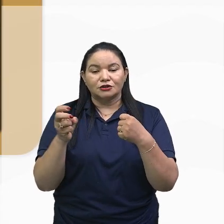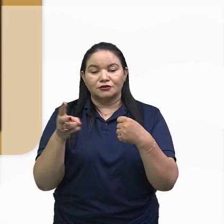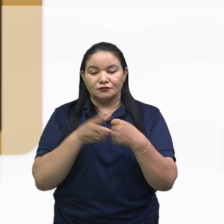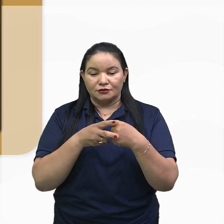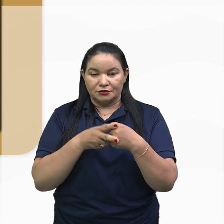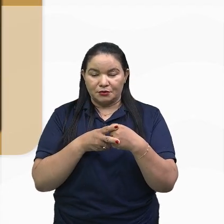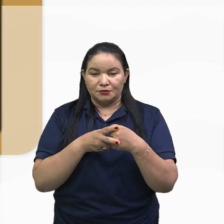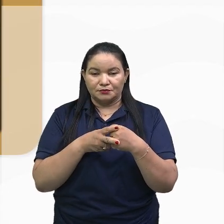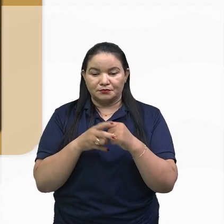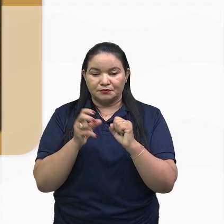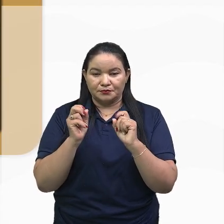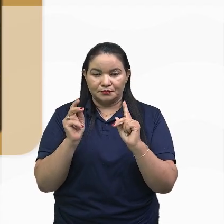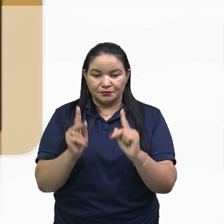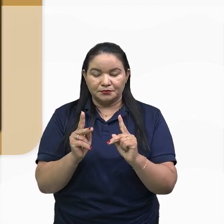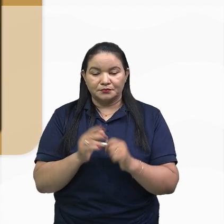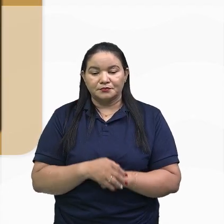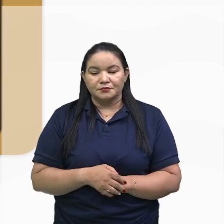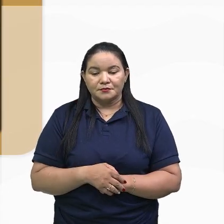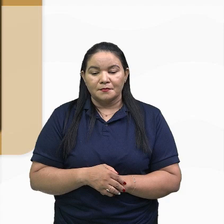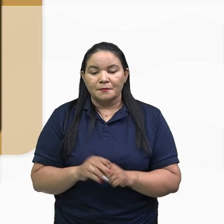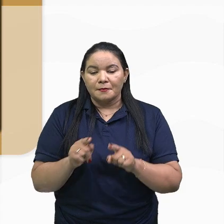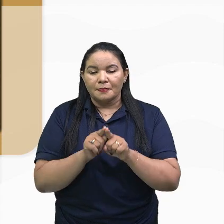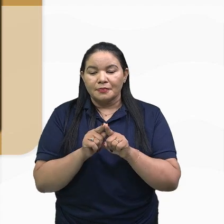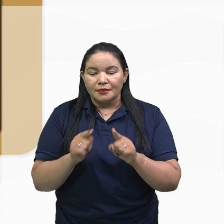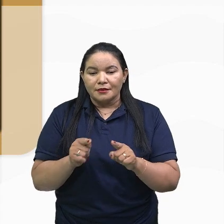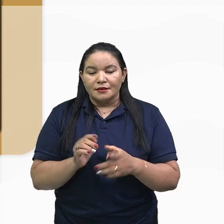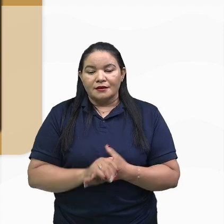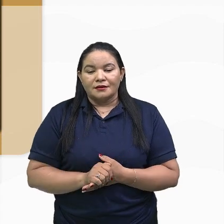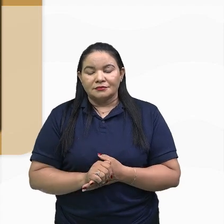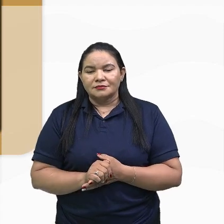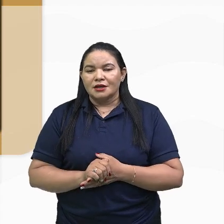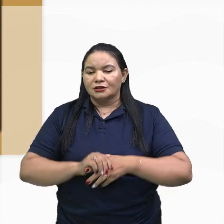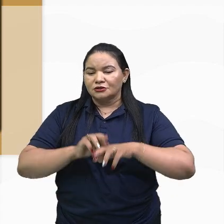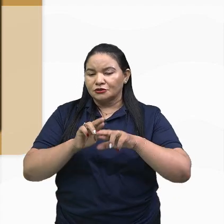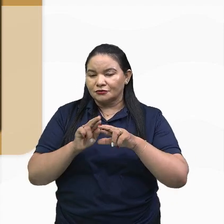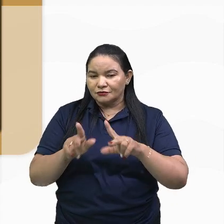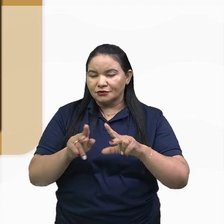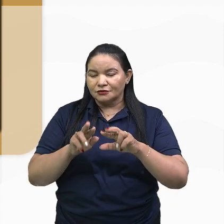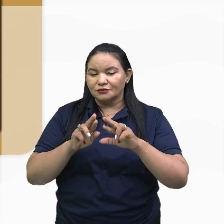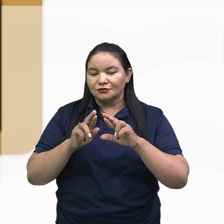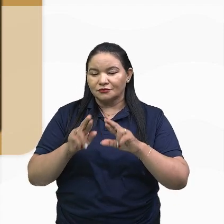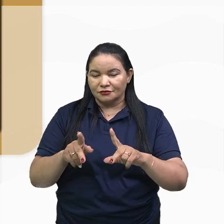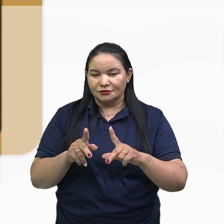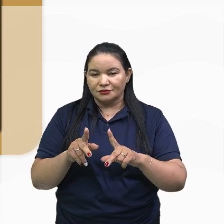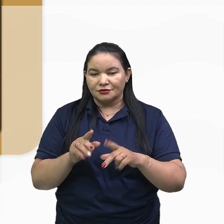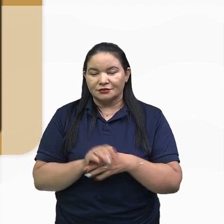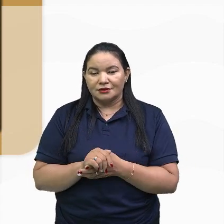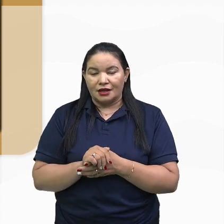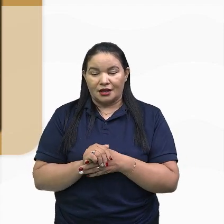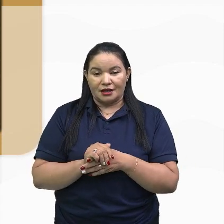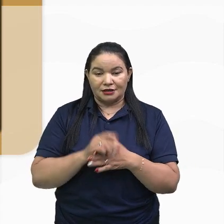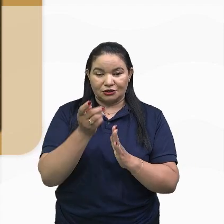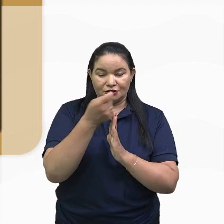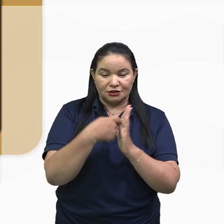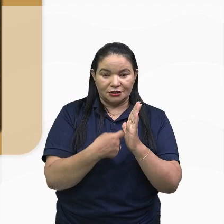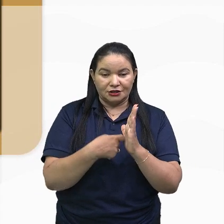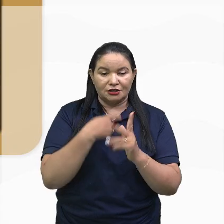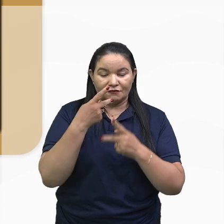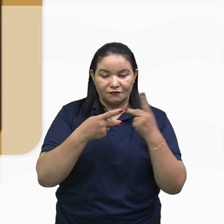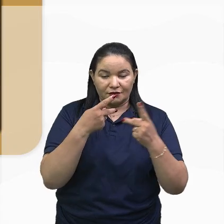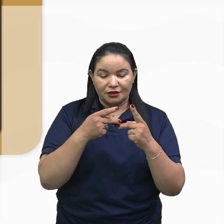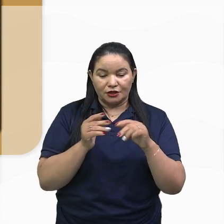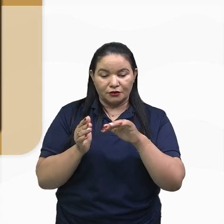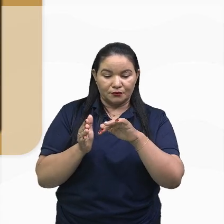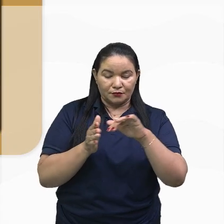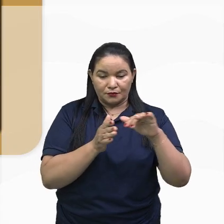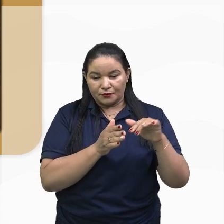linguagem verbal. Aí o que não é verbal, tirando a linguagem falada e escrita, temos a